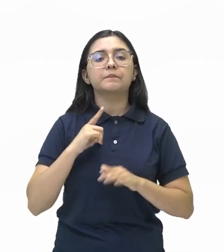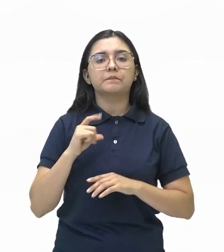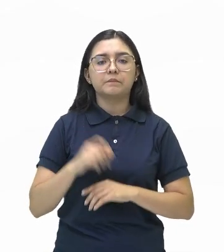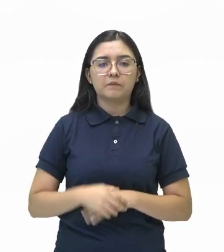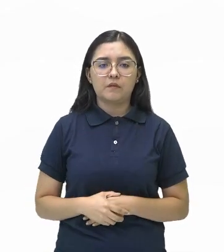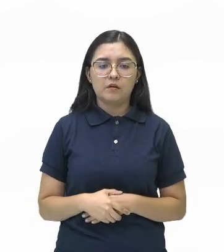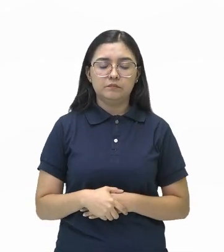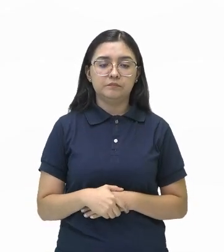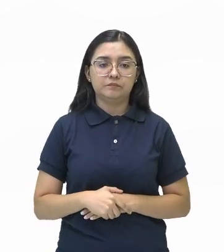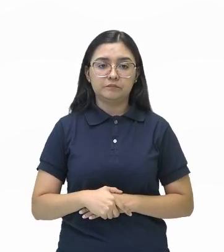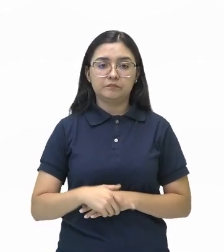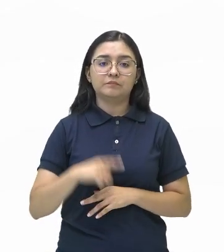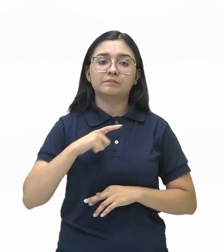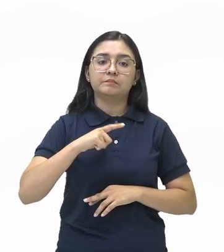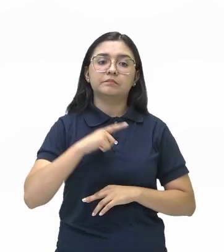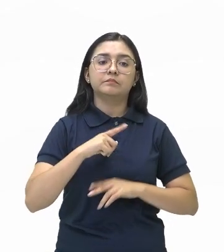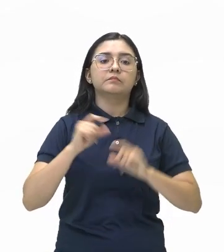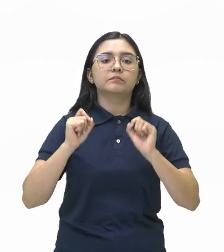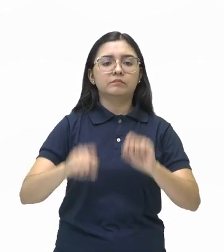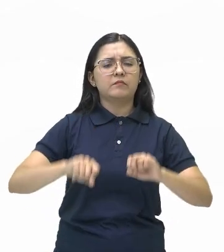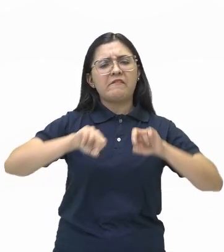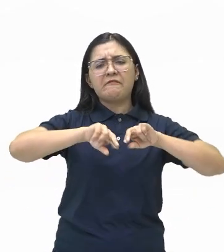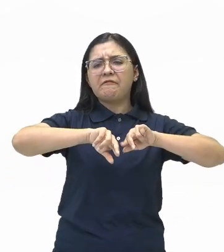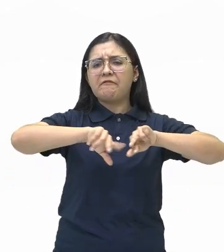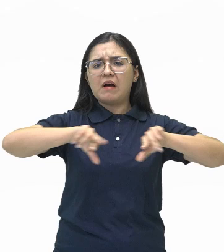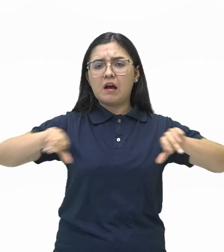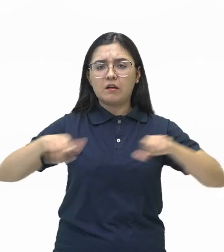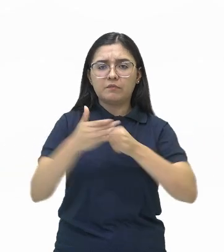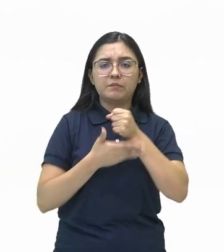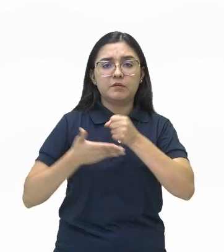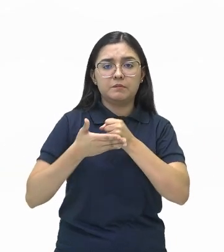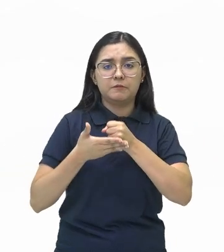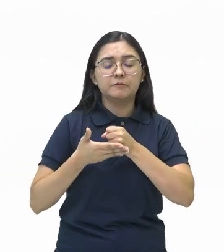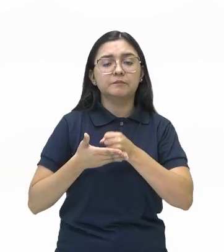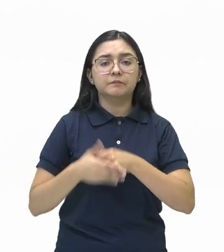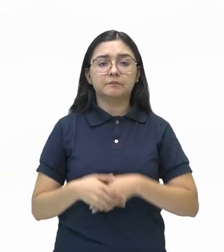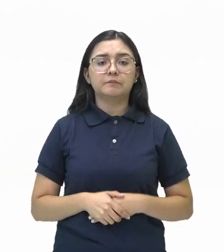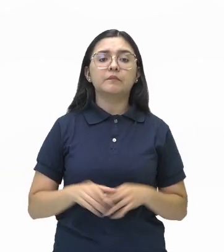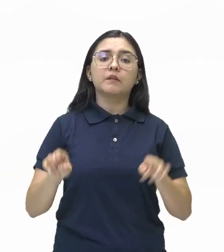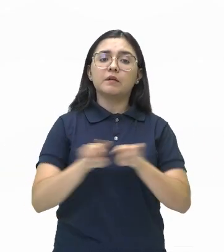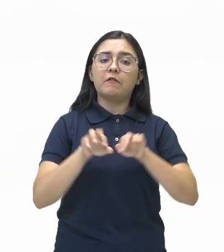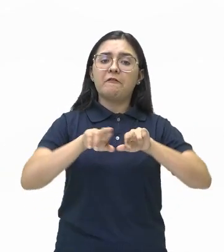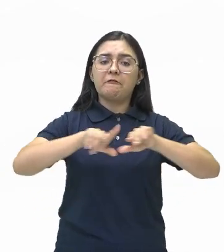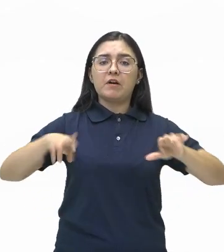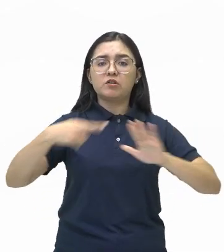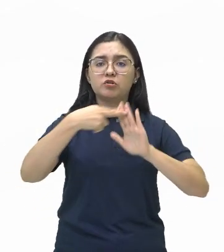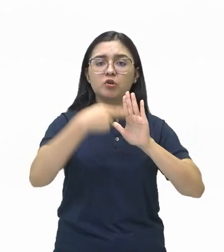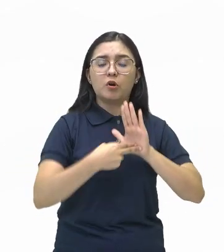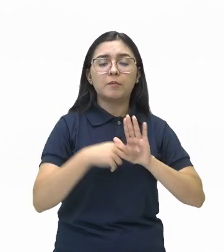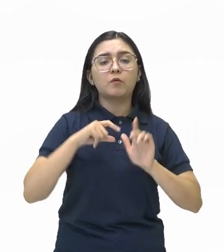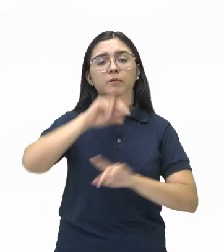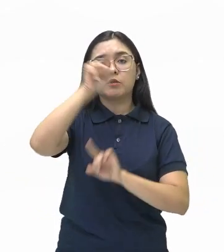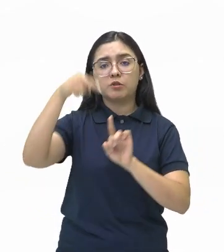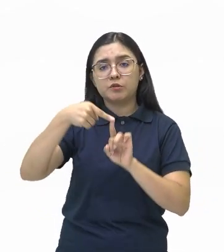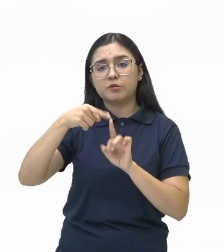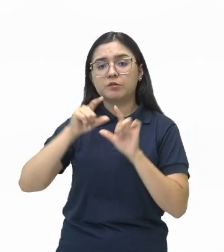em quê? Em diversos princípios, tá? E diversas normas que